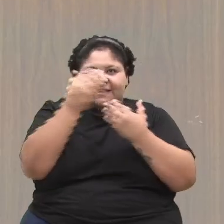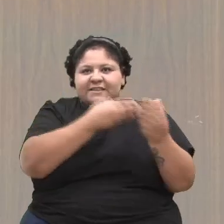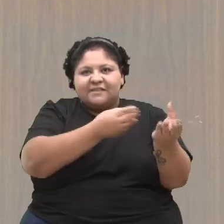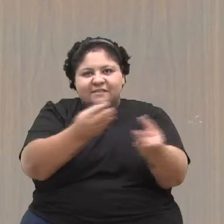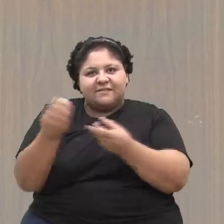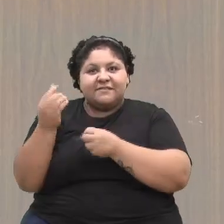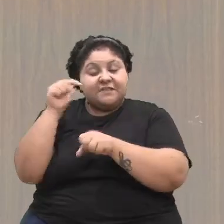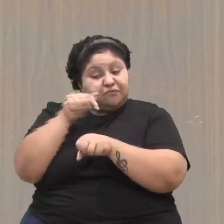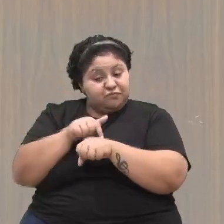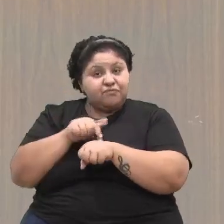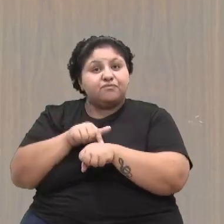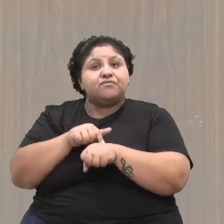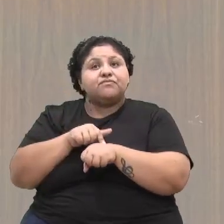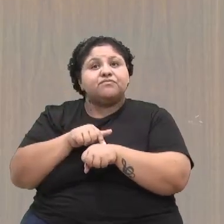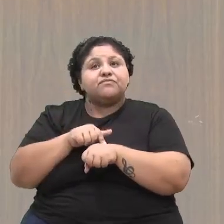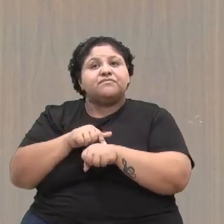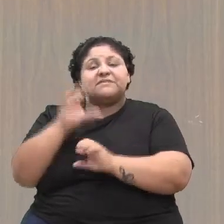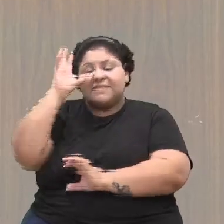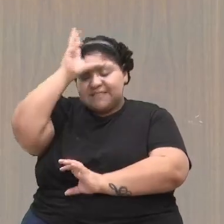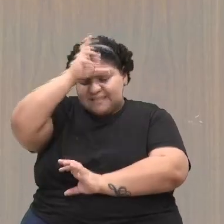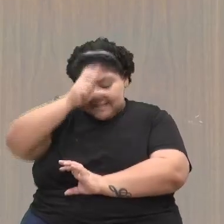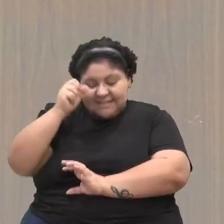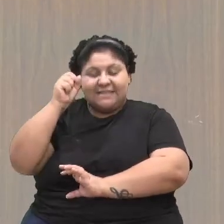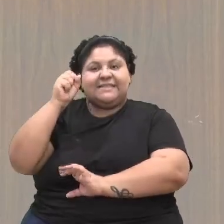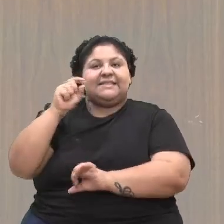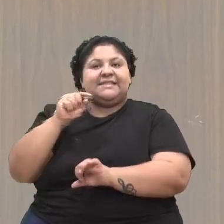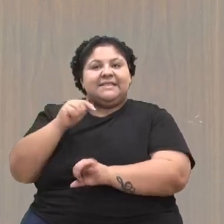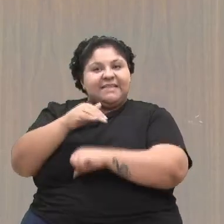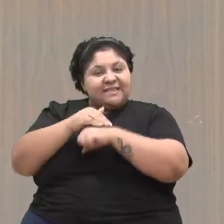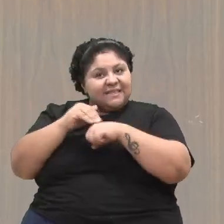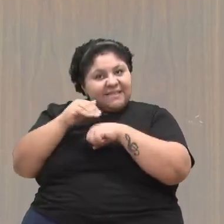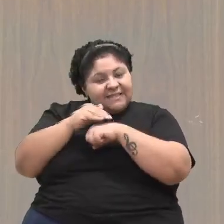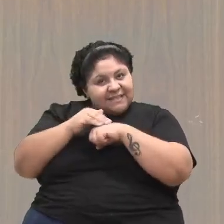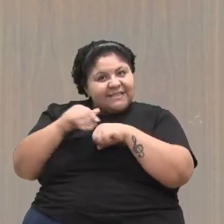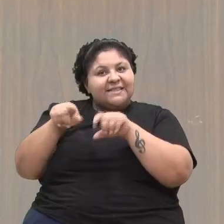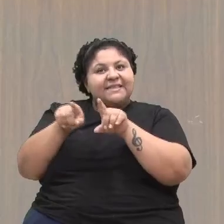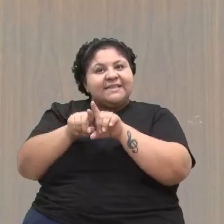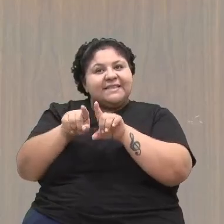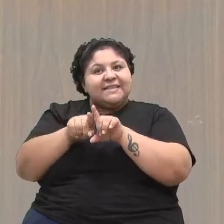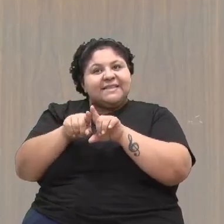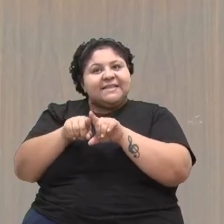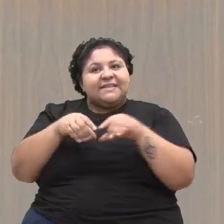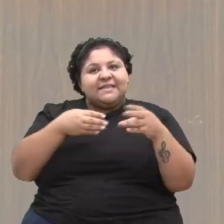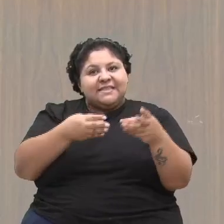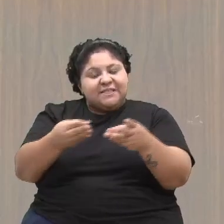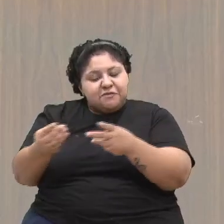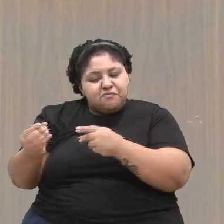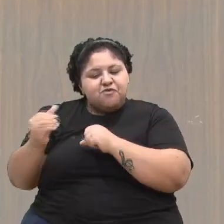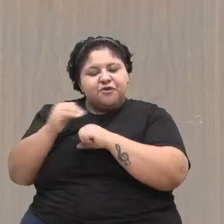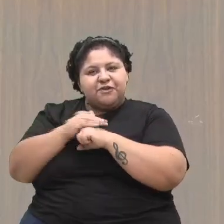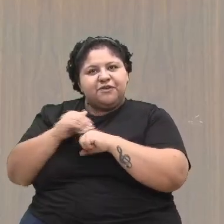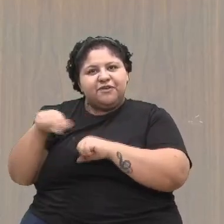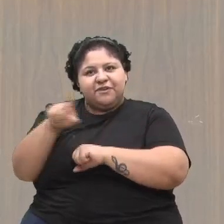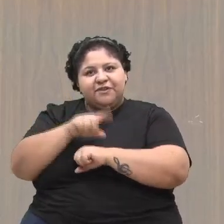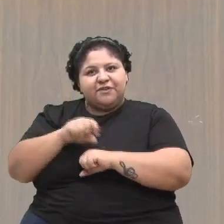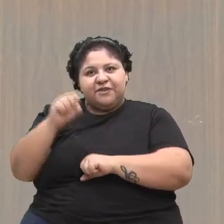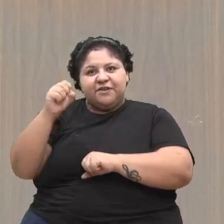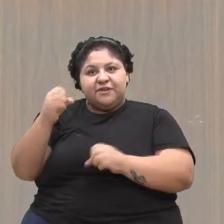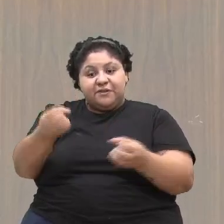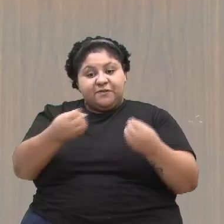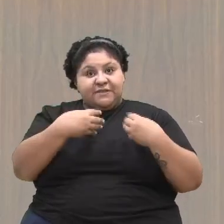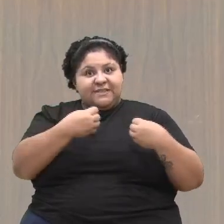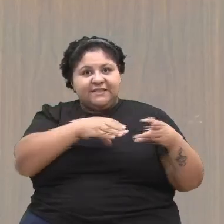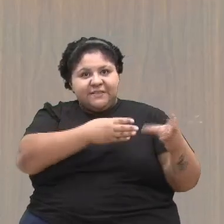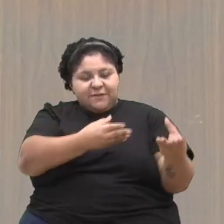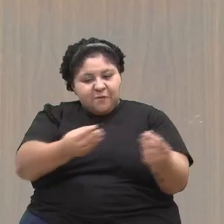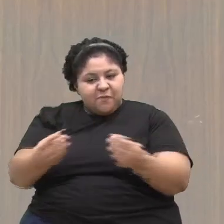esse tempo, um tempo de aprendizado, um tempo de carinho e um tempo de muito afeto, que com certeza nos ensinou muito. Muito obrigado